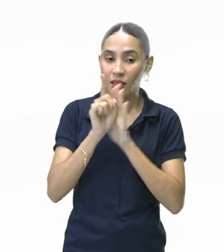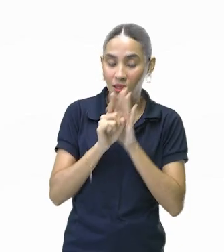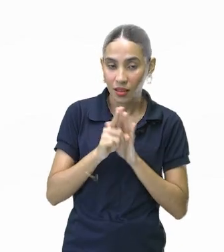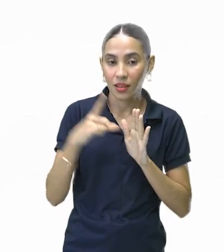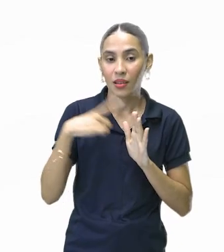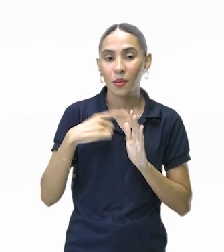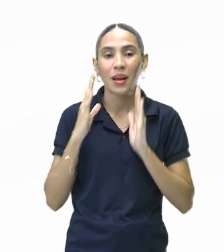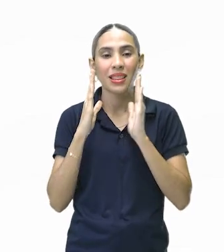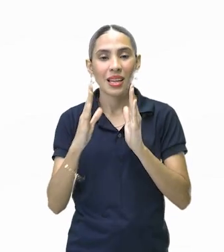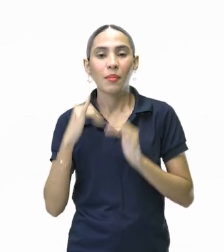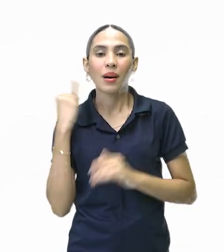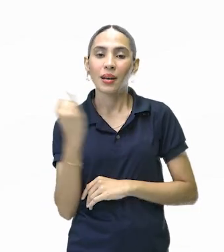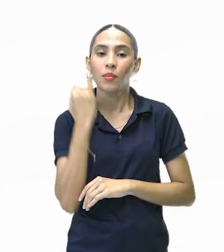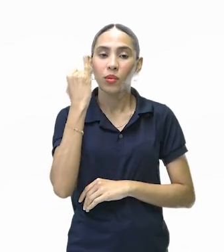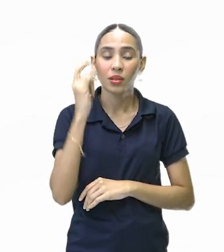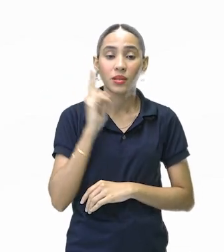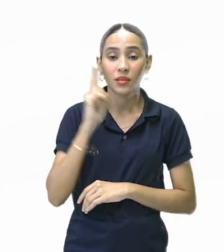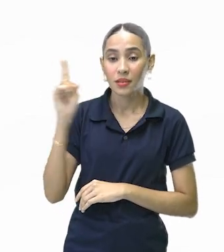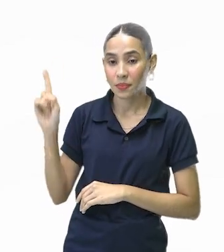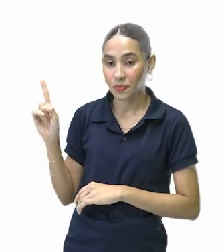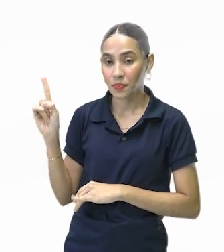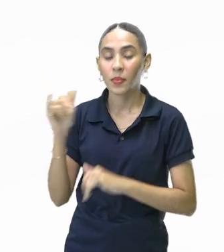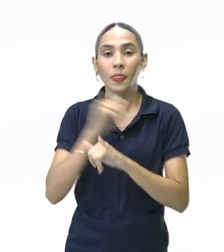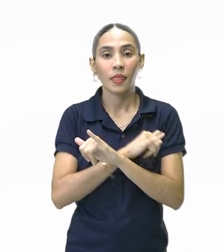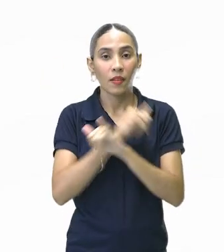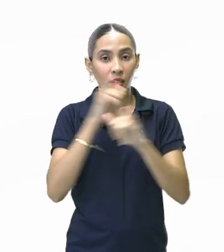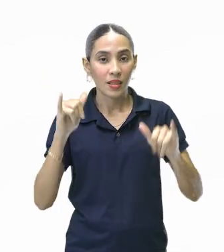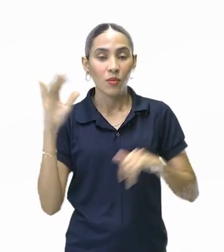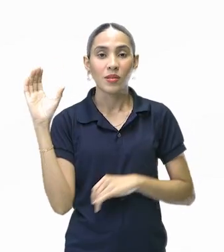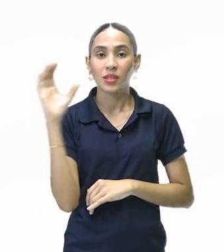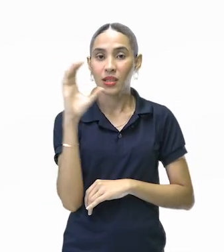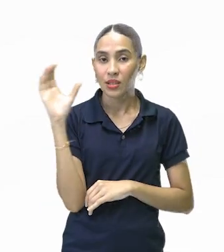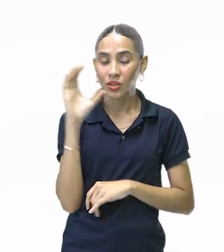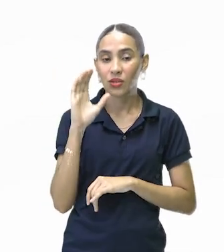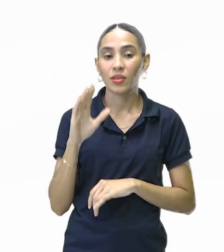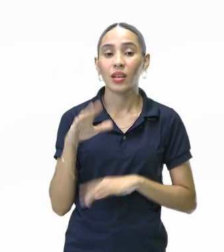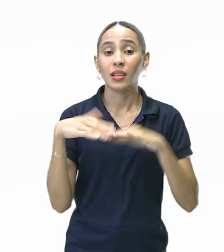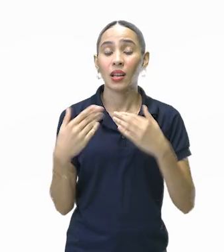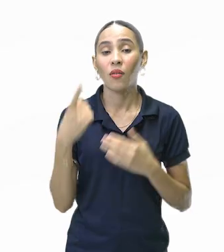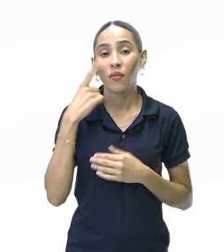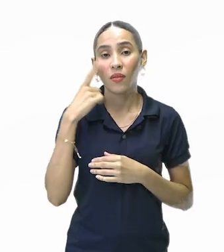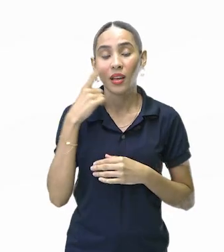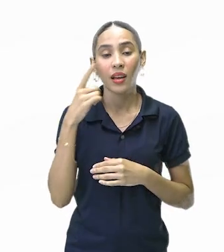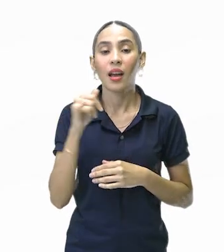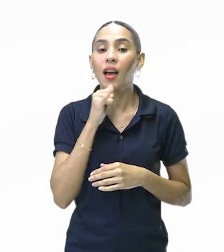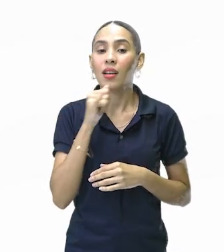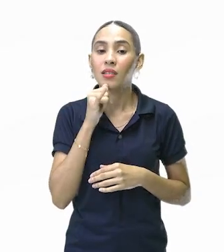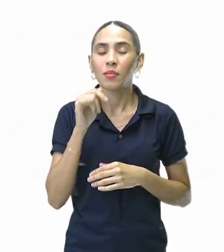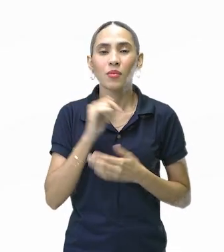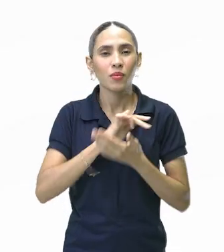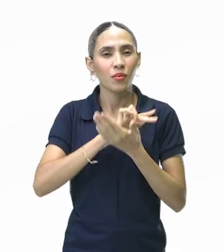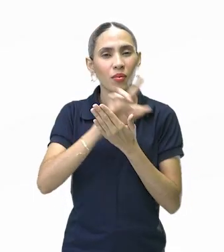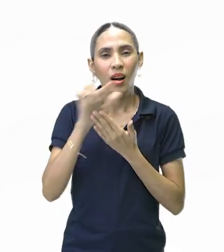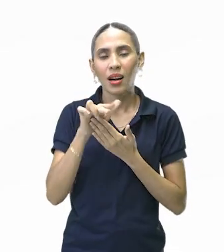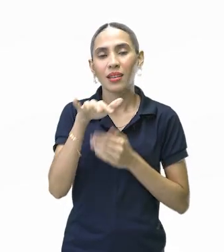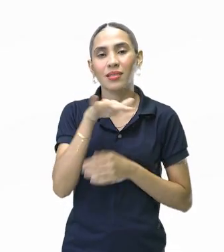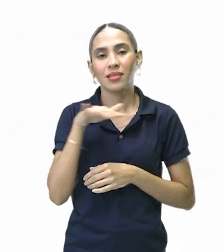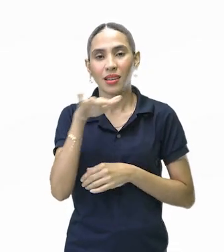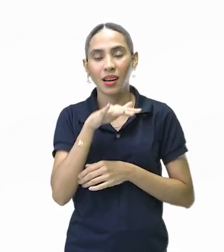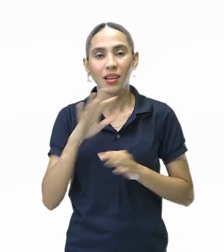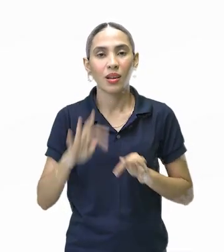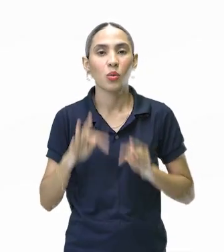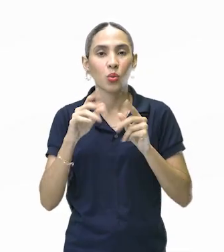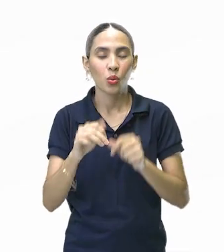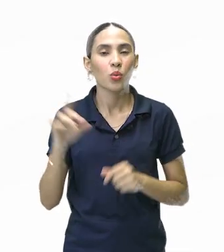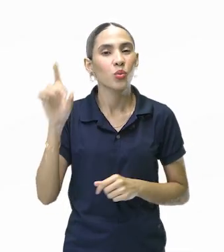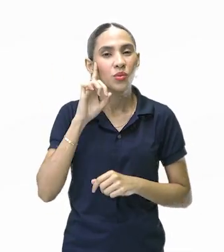uma etapa que é muito importante, que é a divulgação científica. E a gente vê essa divulgação científica em diversas áreas, né? Todos